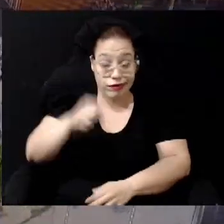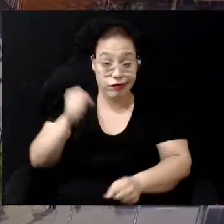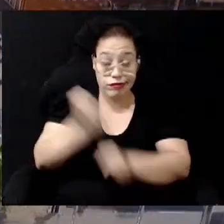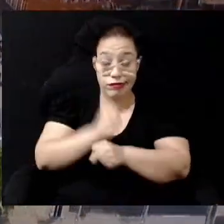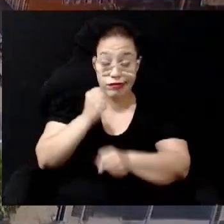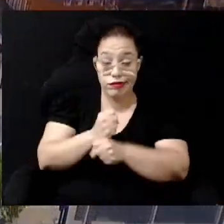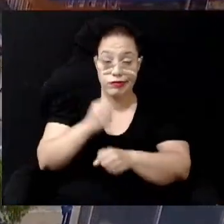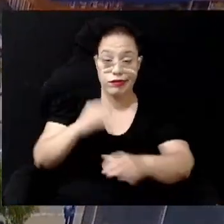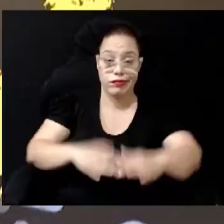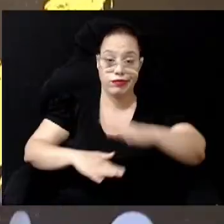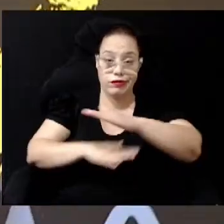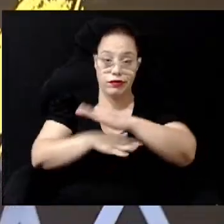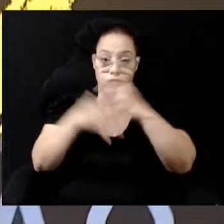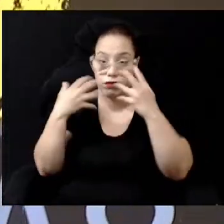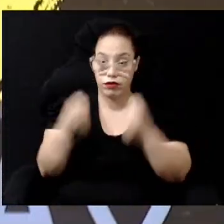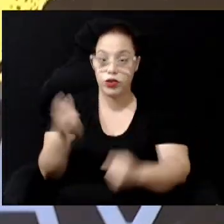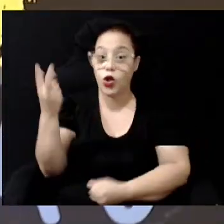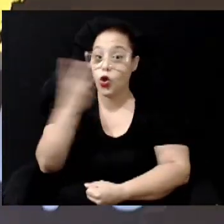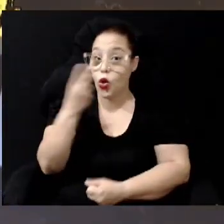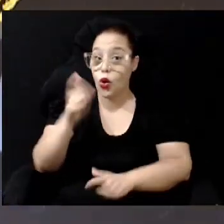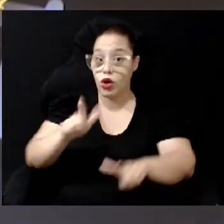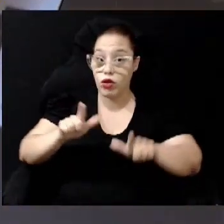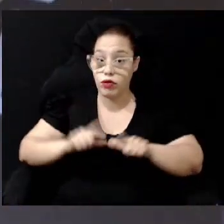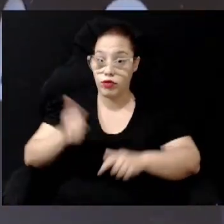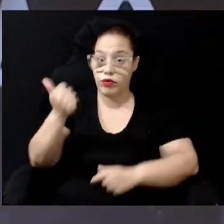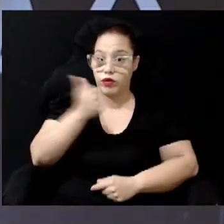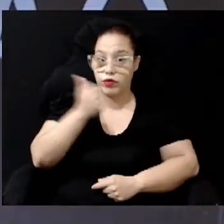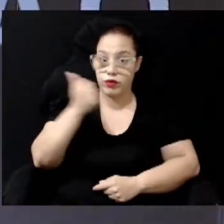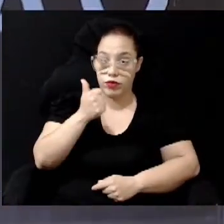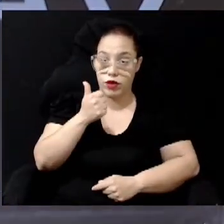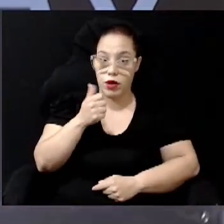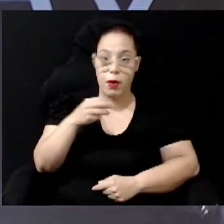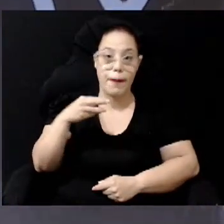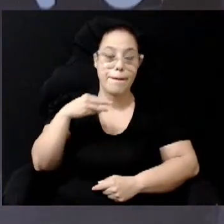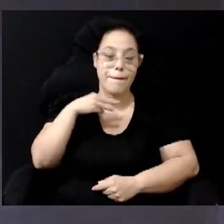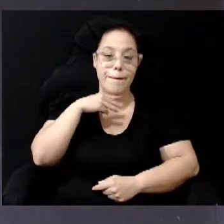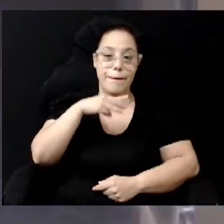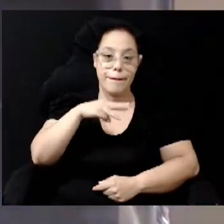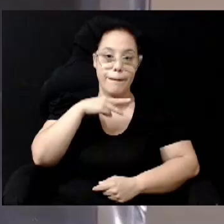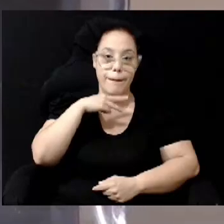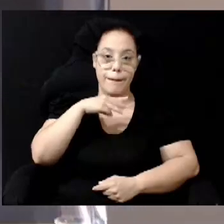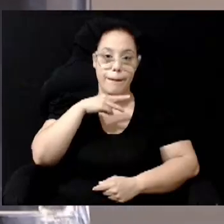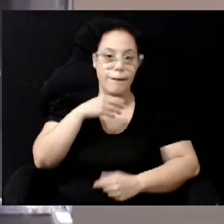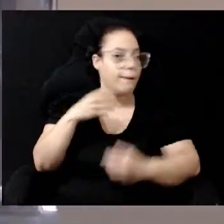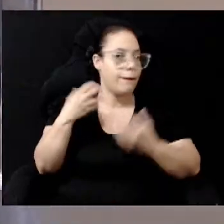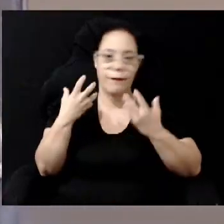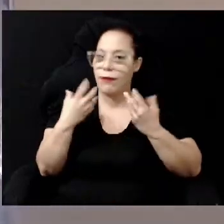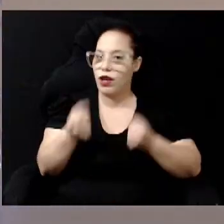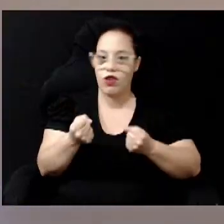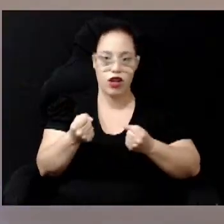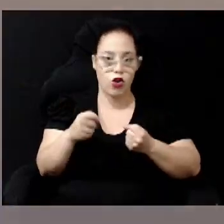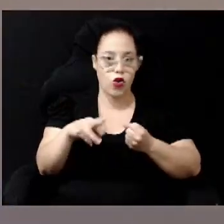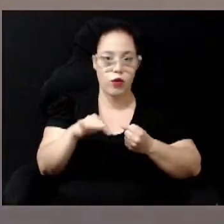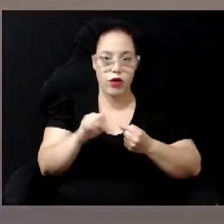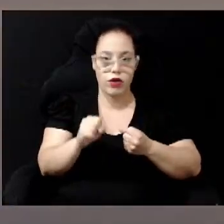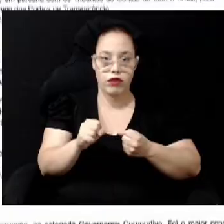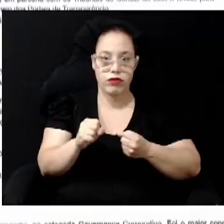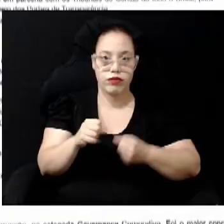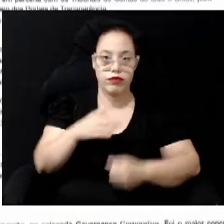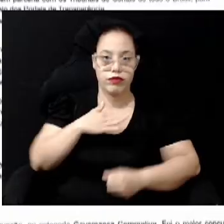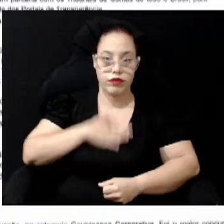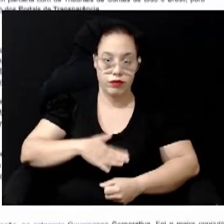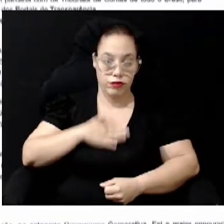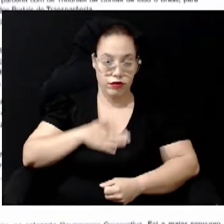já recebeu 2 prêmios. O primeiro foi em março, o prêmio Não Aceito Corrupção. E em agosto, a Casa